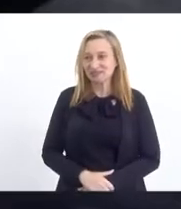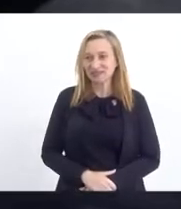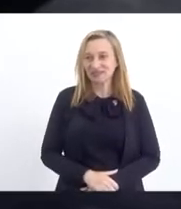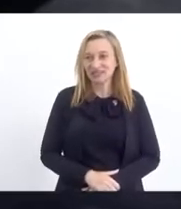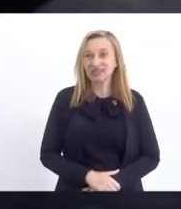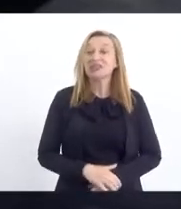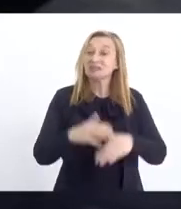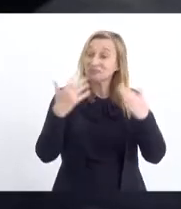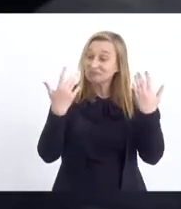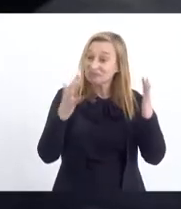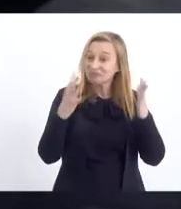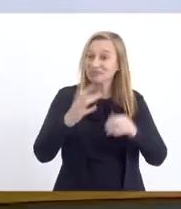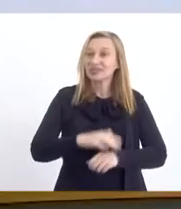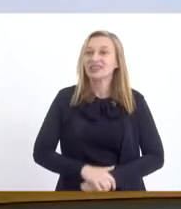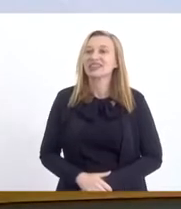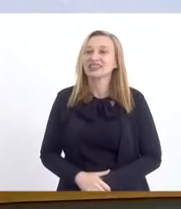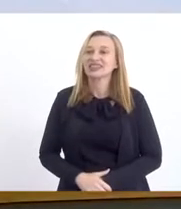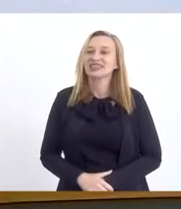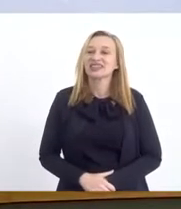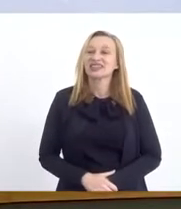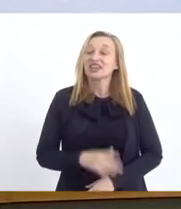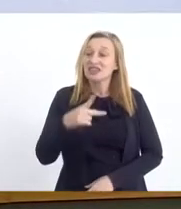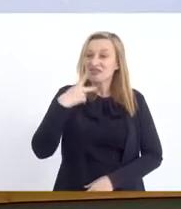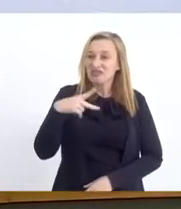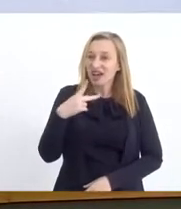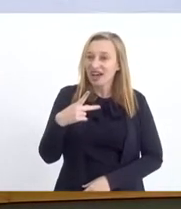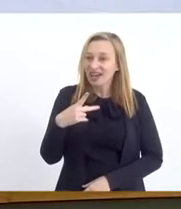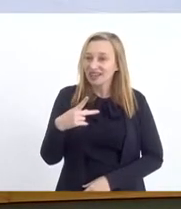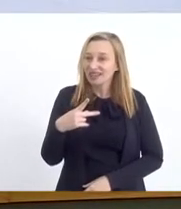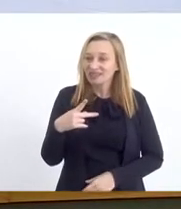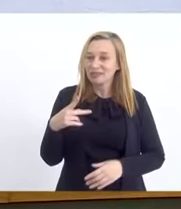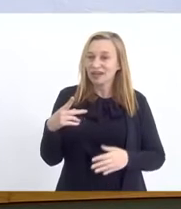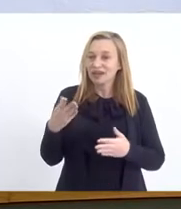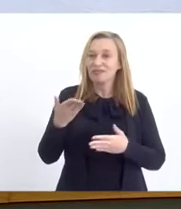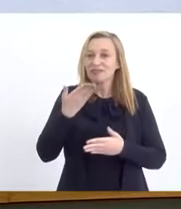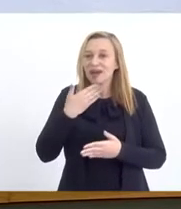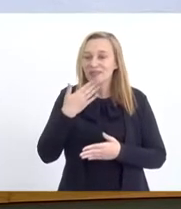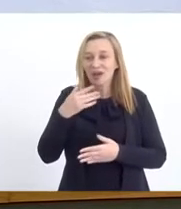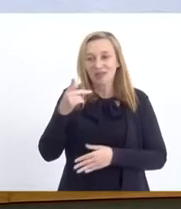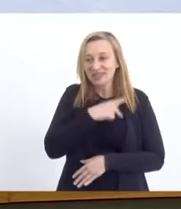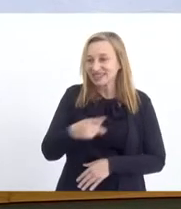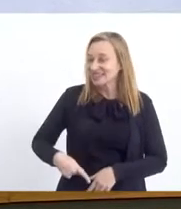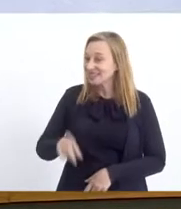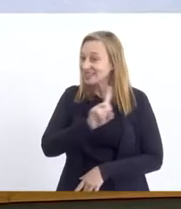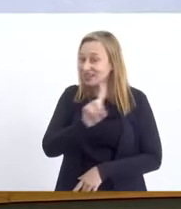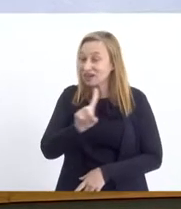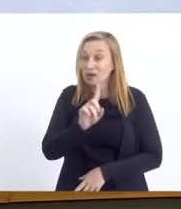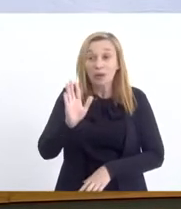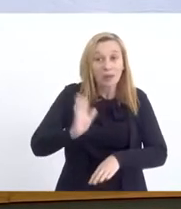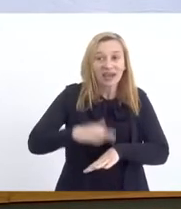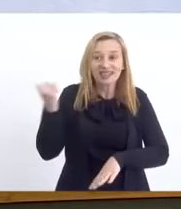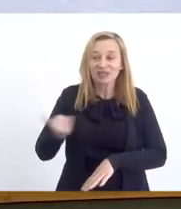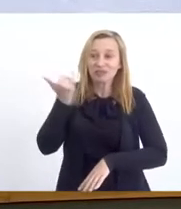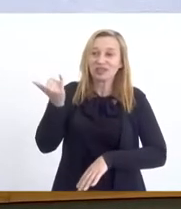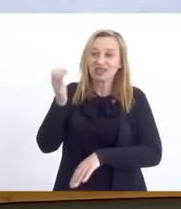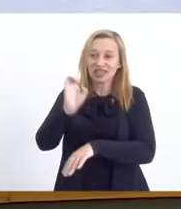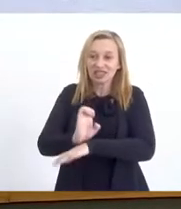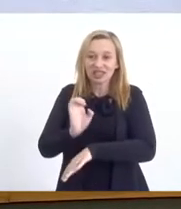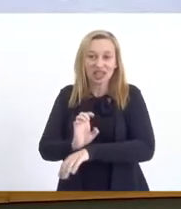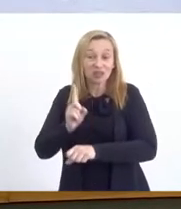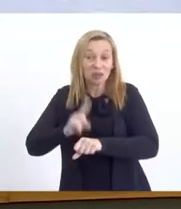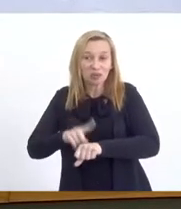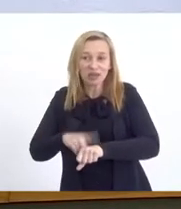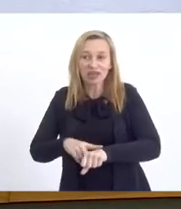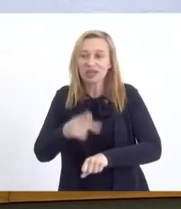não falo isso para poder abanar o presidente André. Nos momentos mais importantes desse Estado,